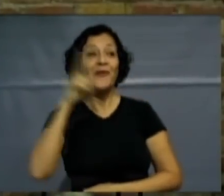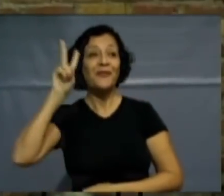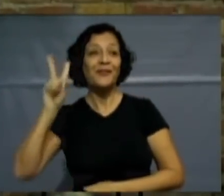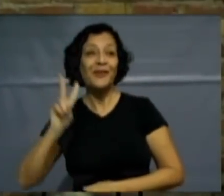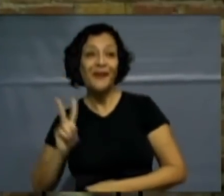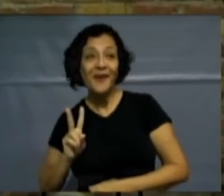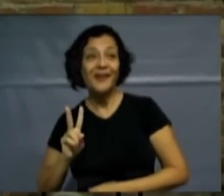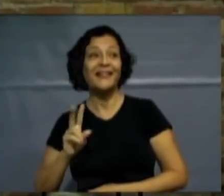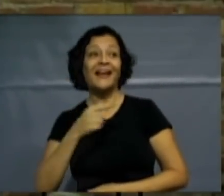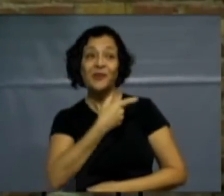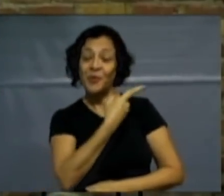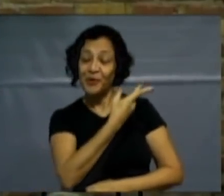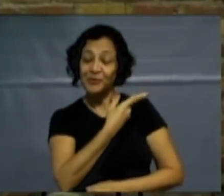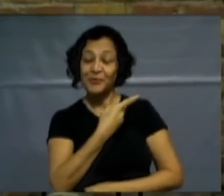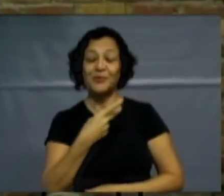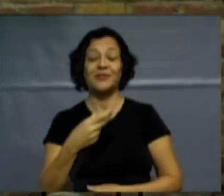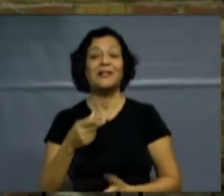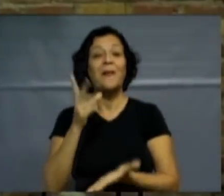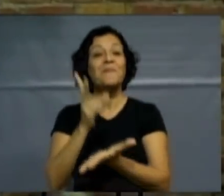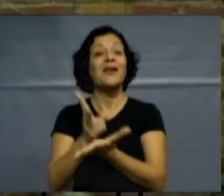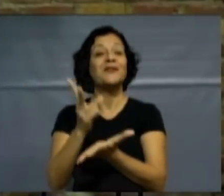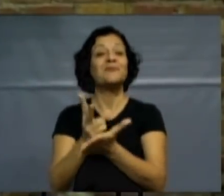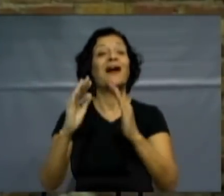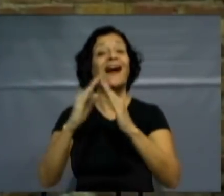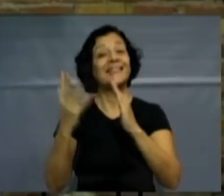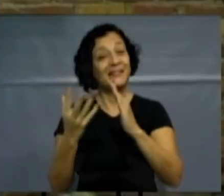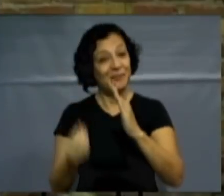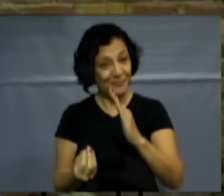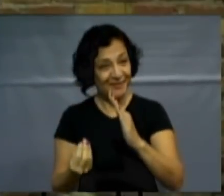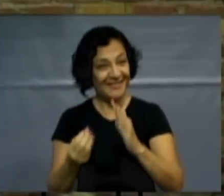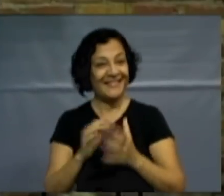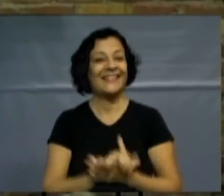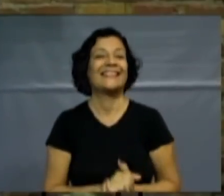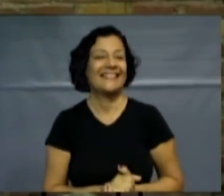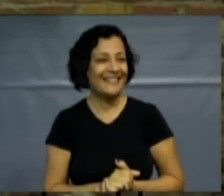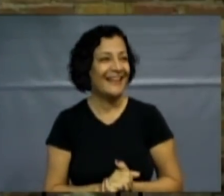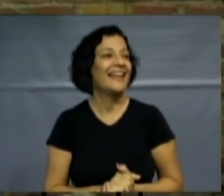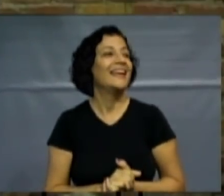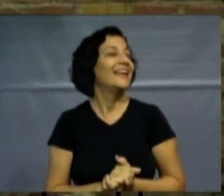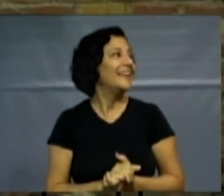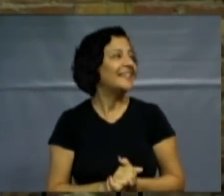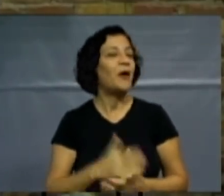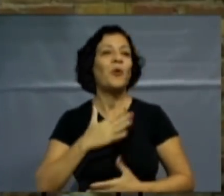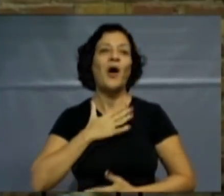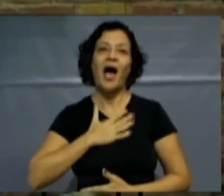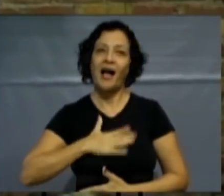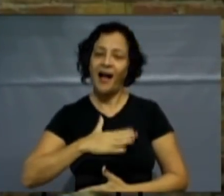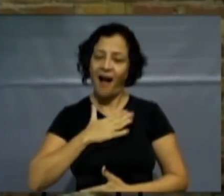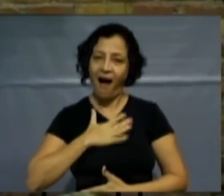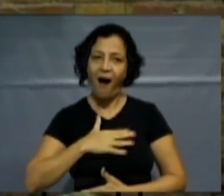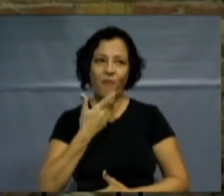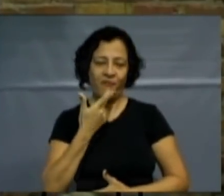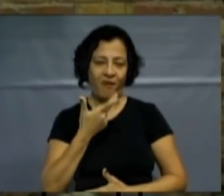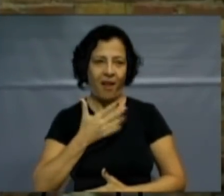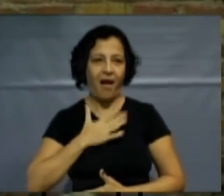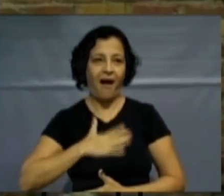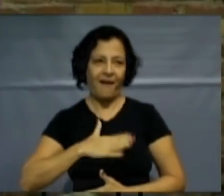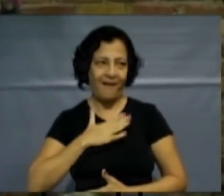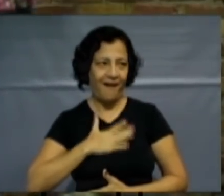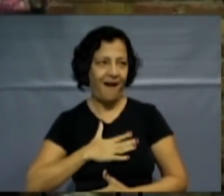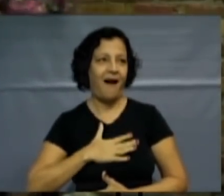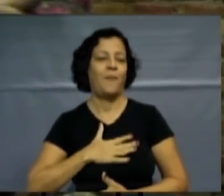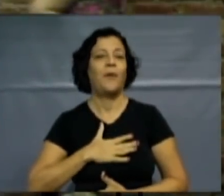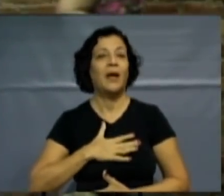dobradinha, ela na Libras e eu falando, né? Então assim, eu vou tentar falar bem calmo e bem tranquilo para poder atender aí